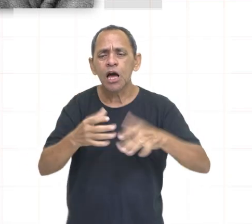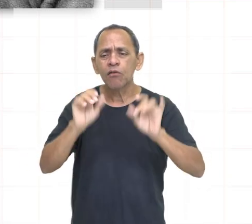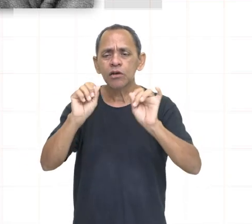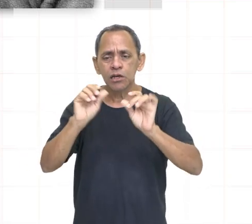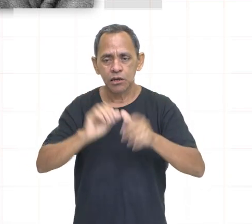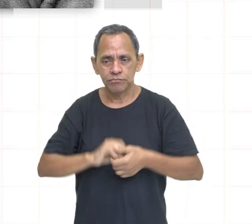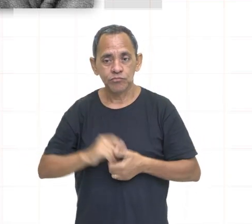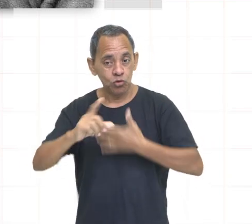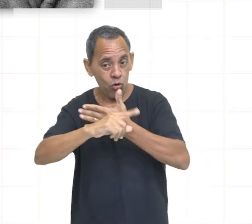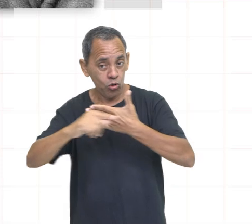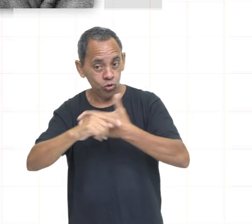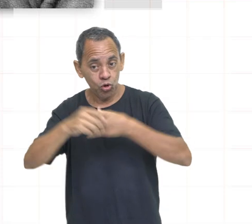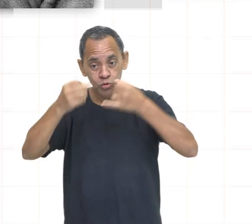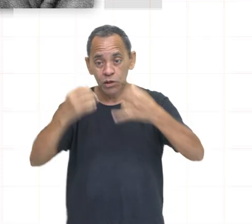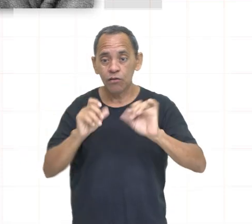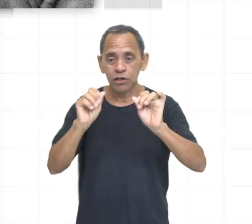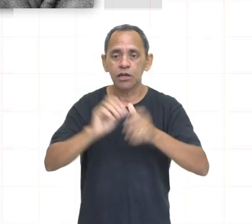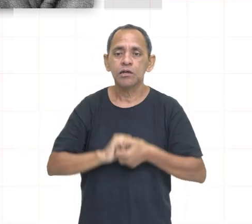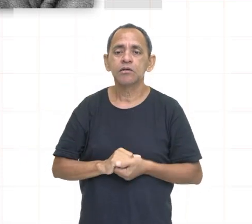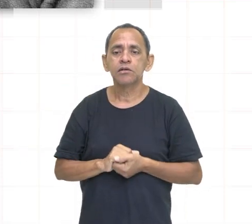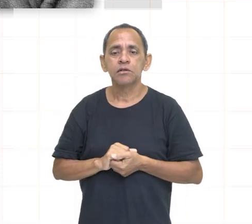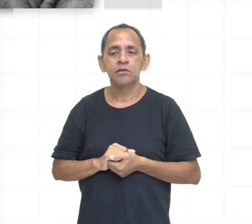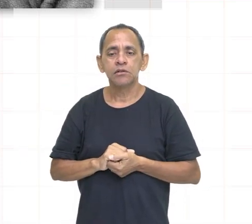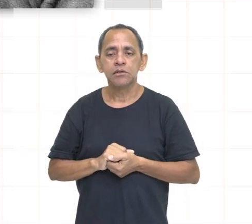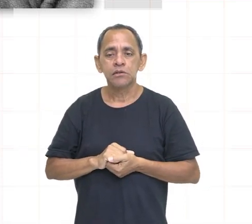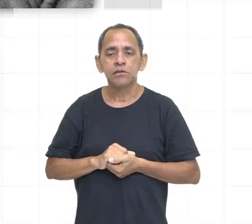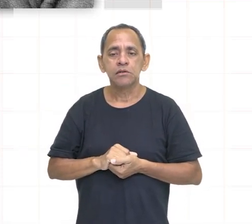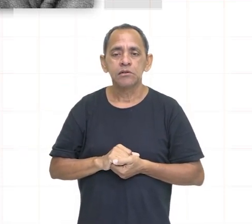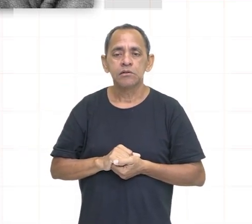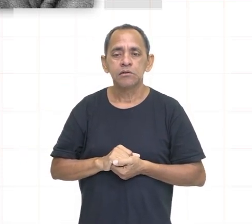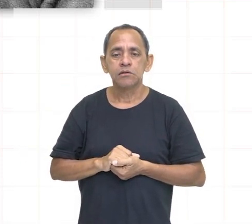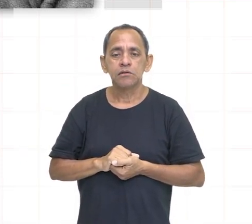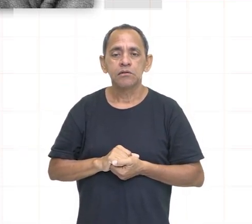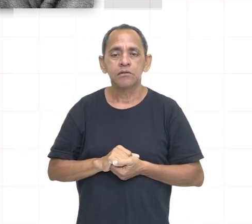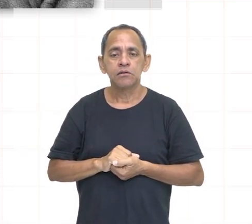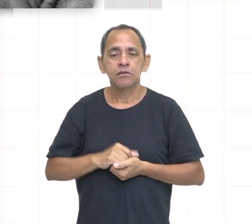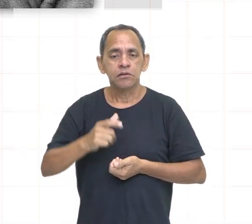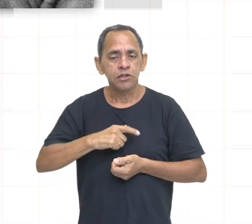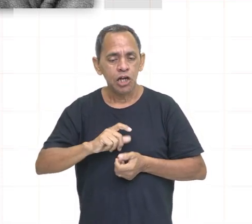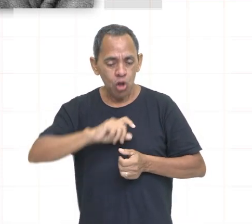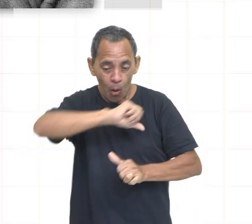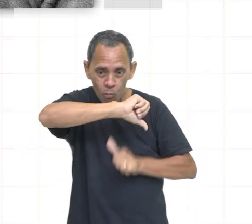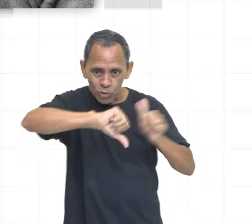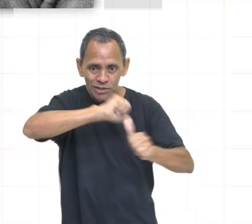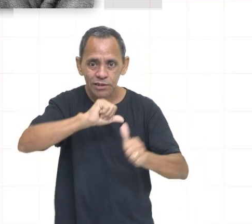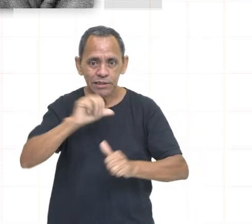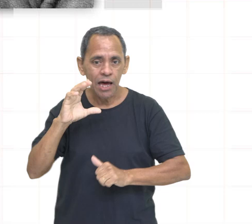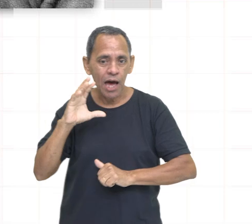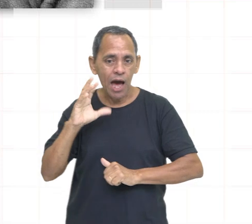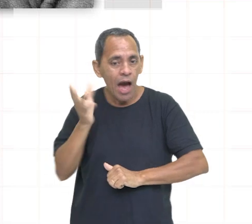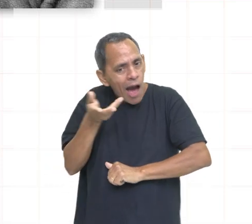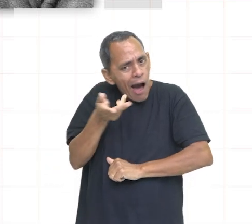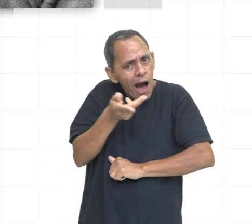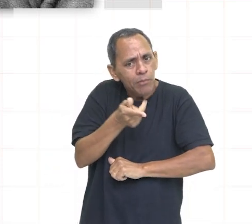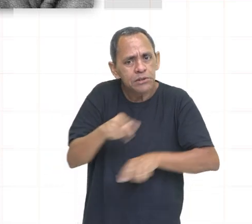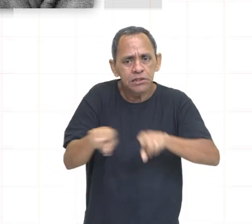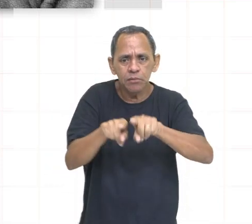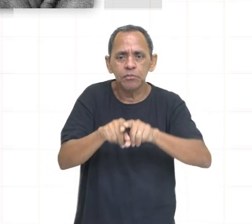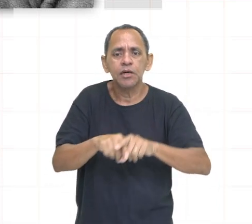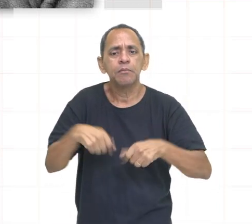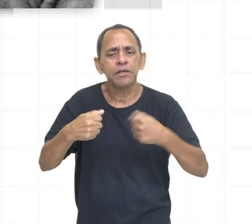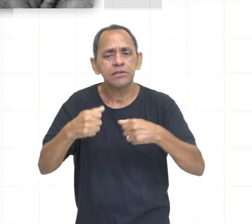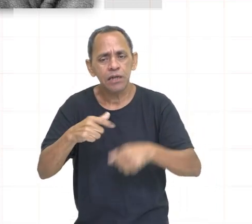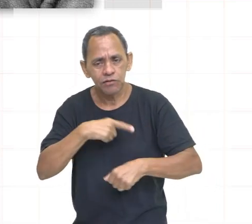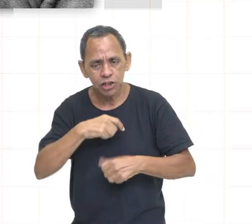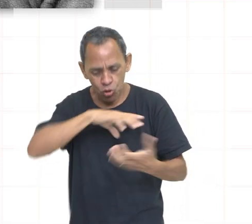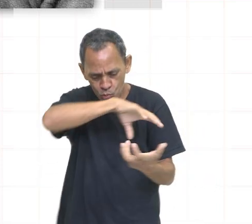Marx dizia que, para que houvesse uma mudança radical na vida das pessoas, era